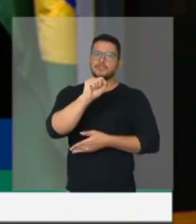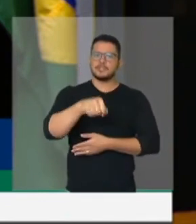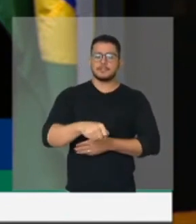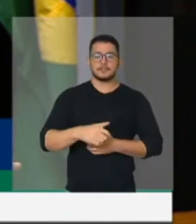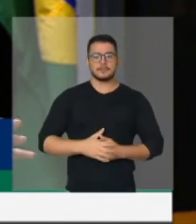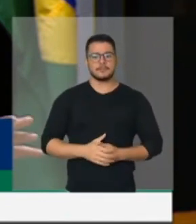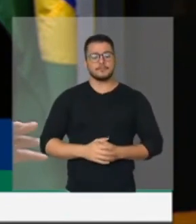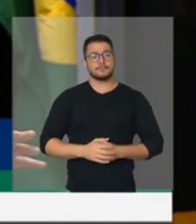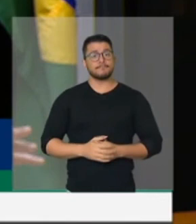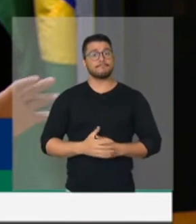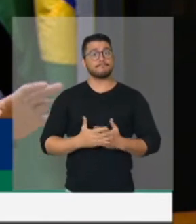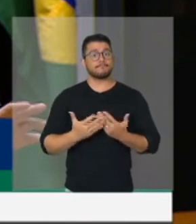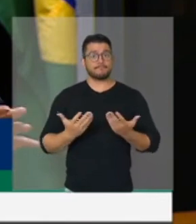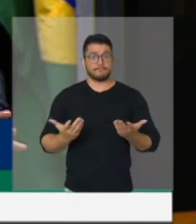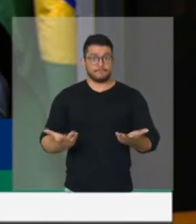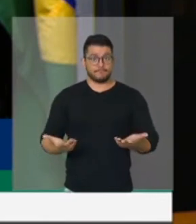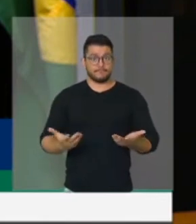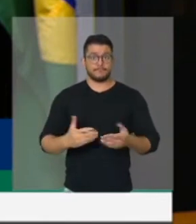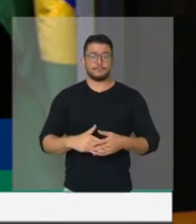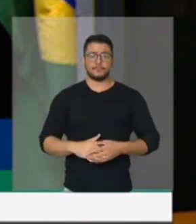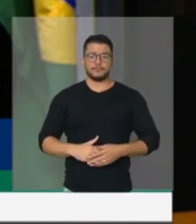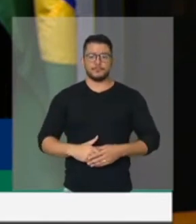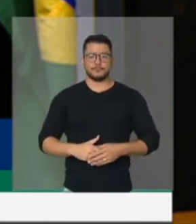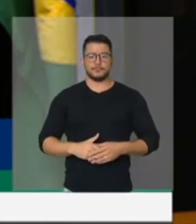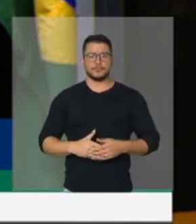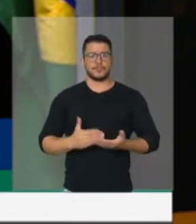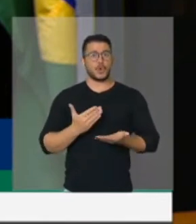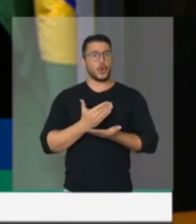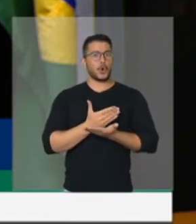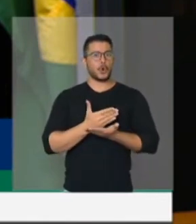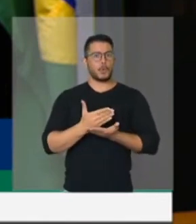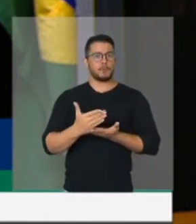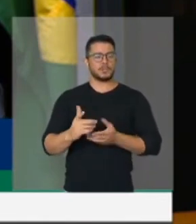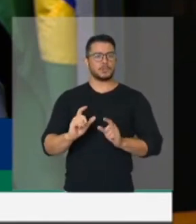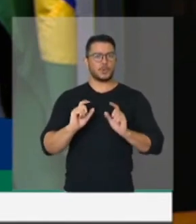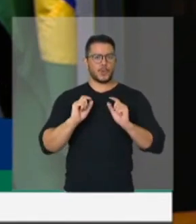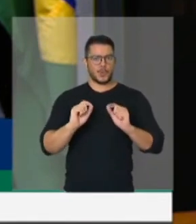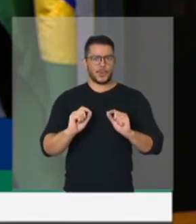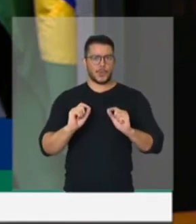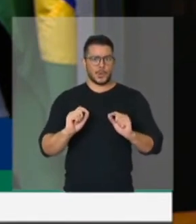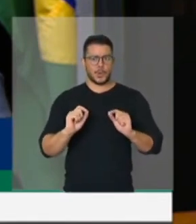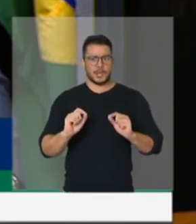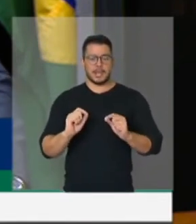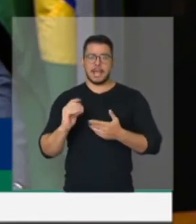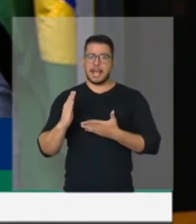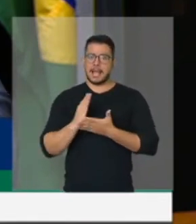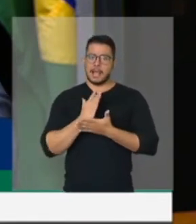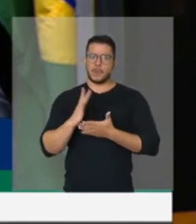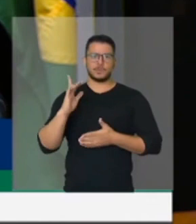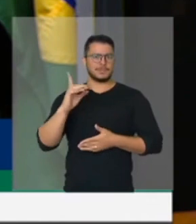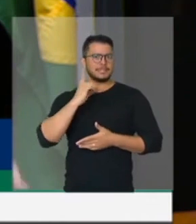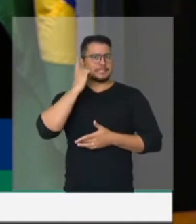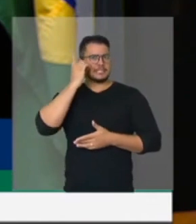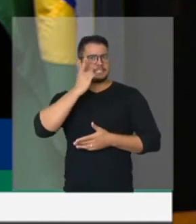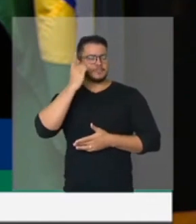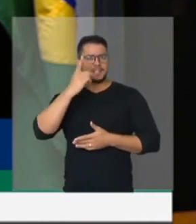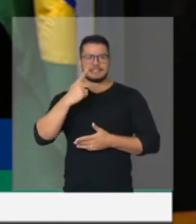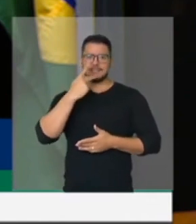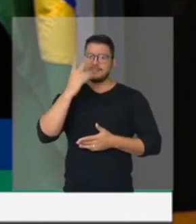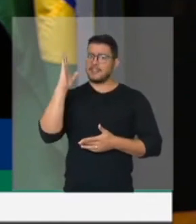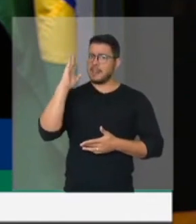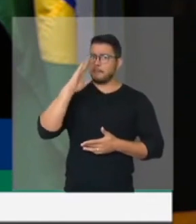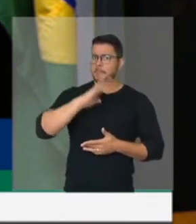Oi e aí começou o show de hipocrisia que inclusive Deputado estão vindo aqui para fazer